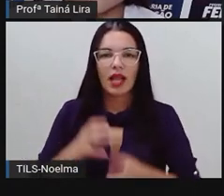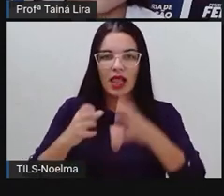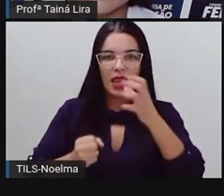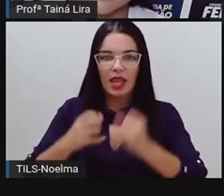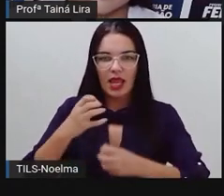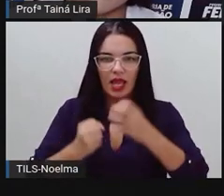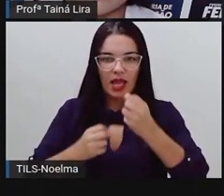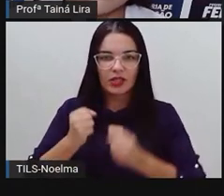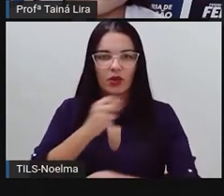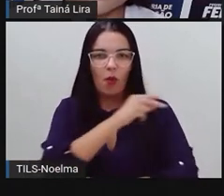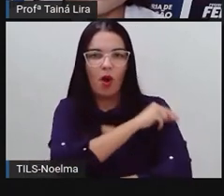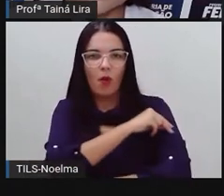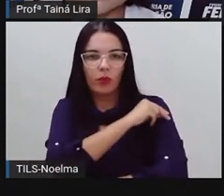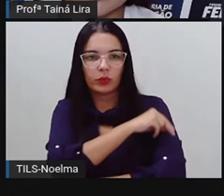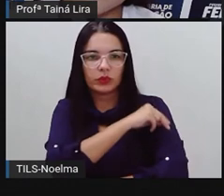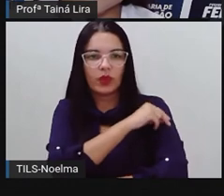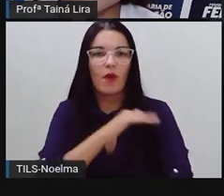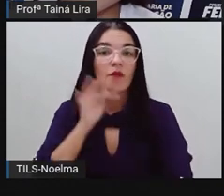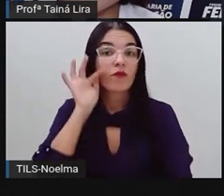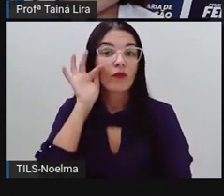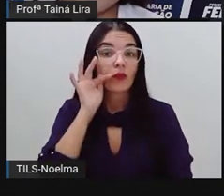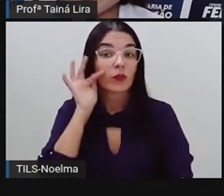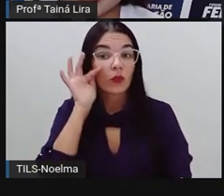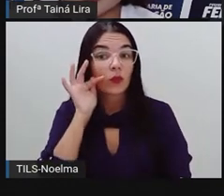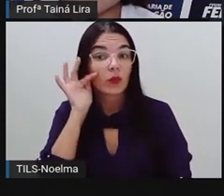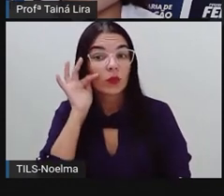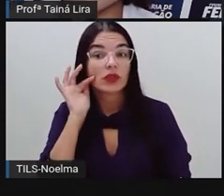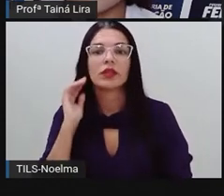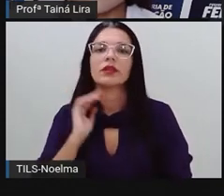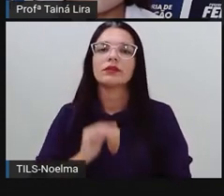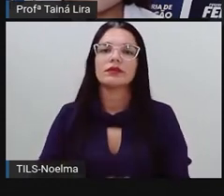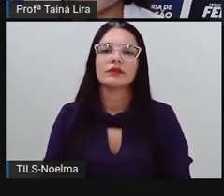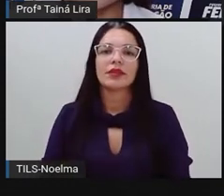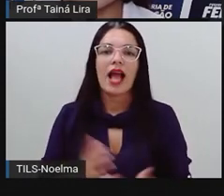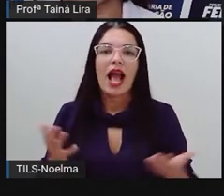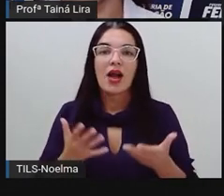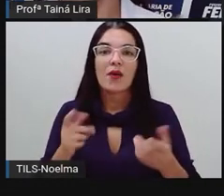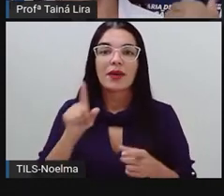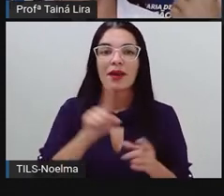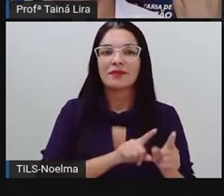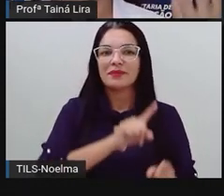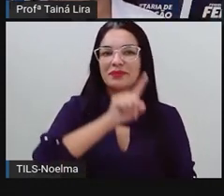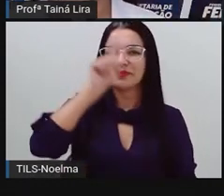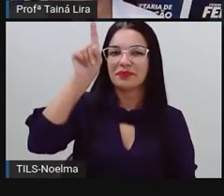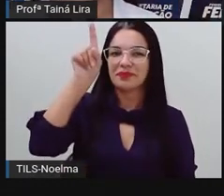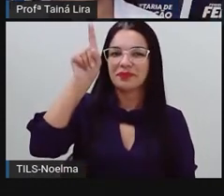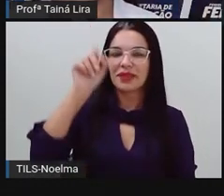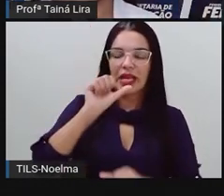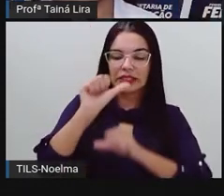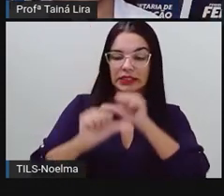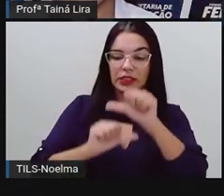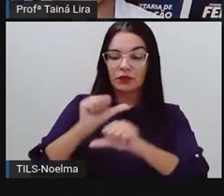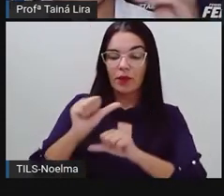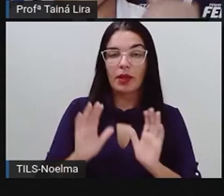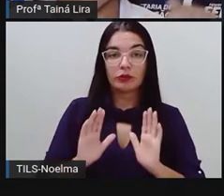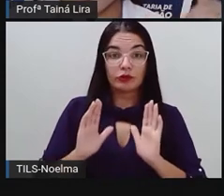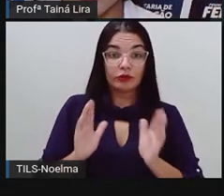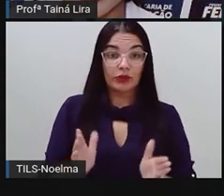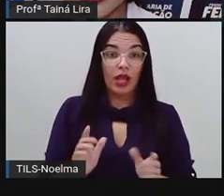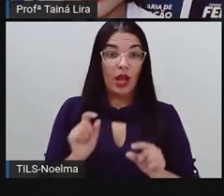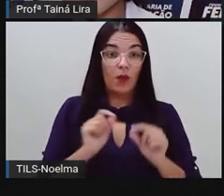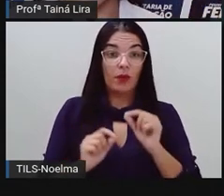algodão as frutas agora olha lá o que é que já foi transformado pro